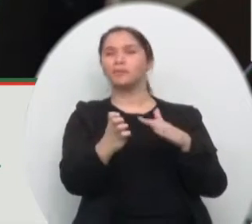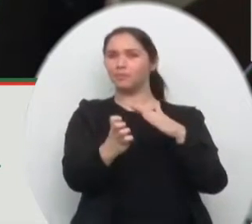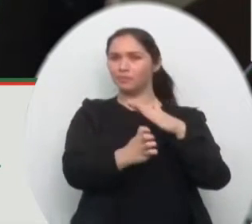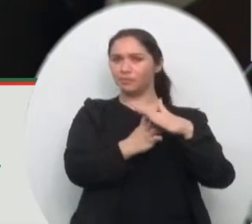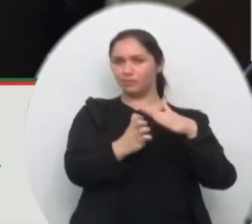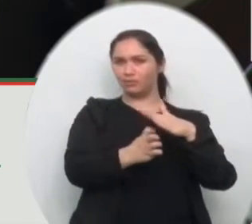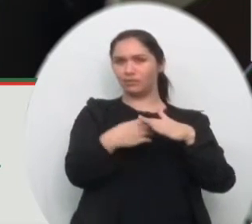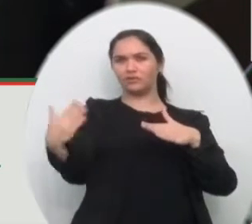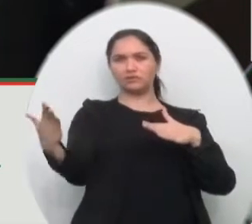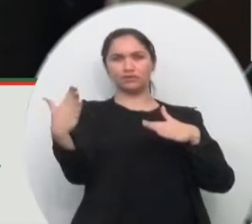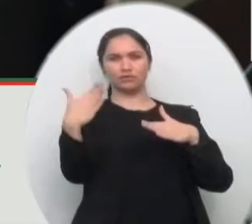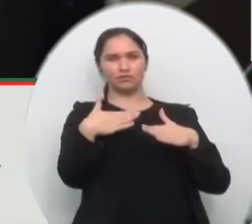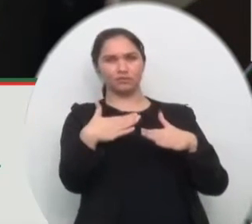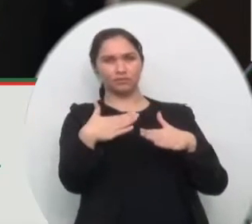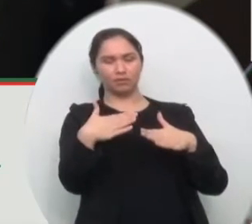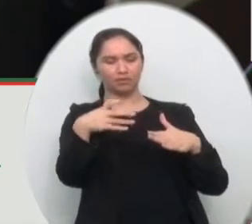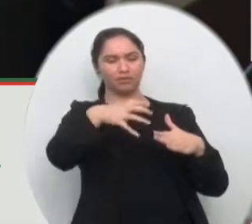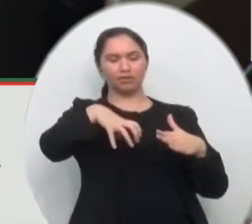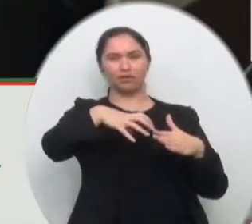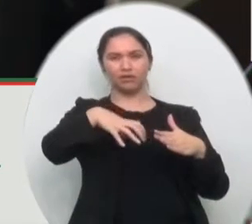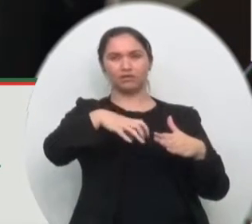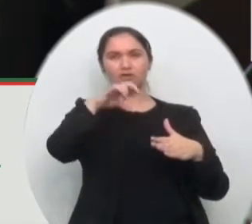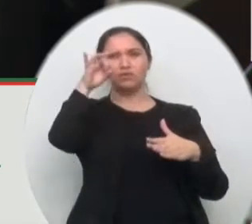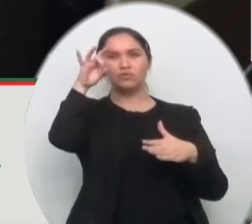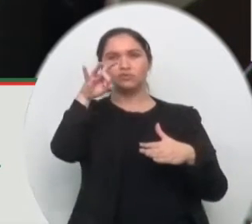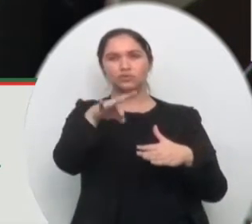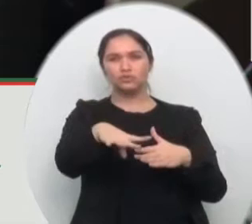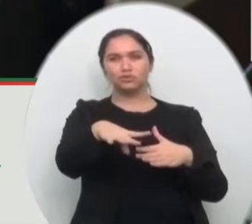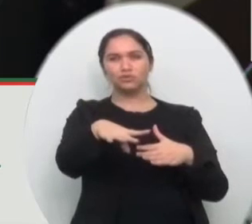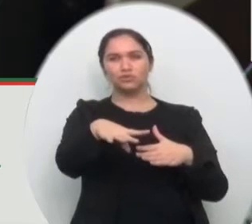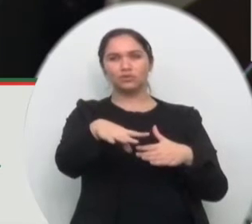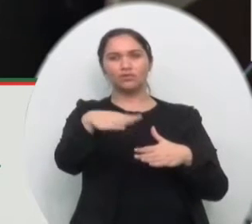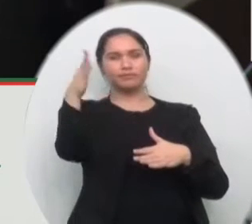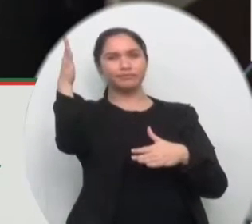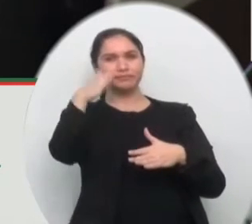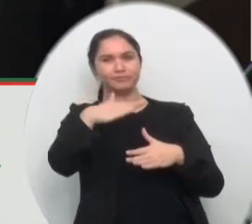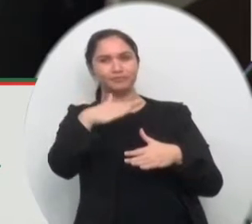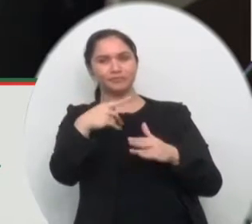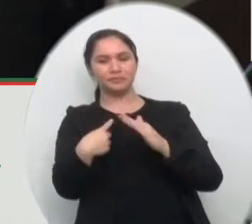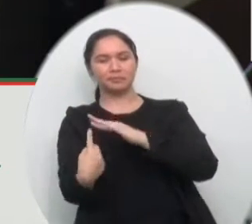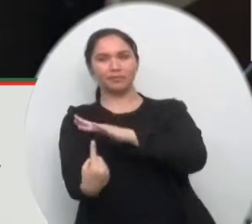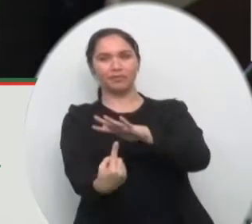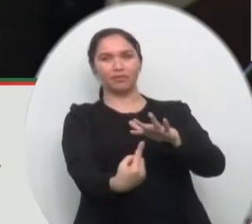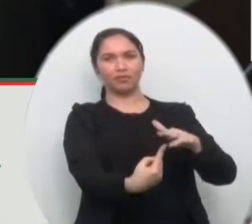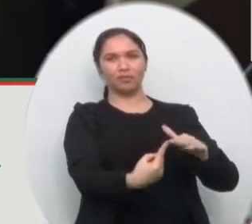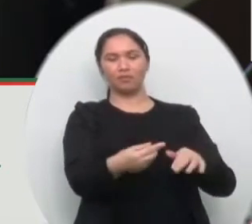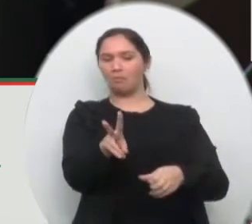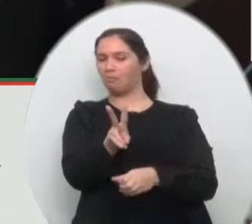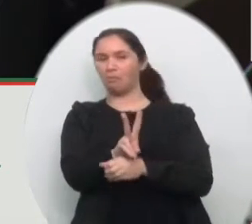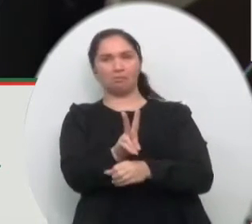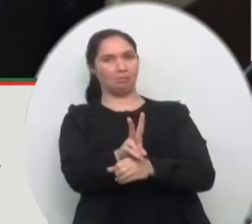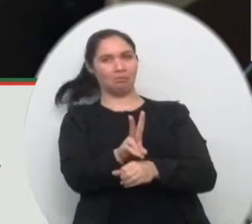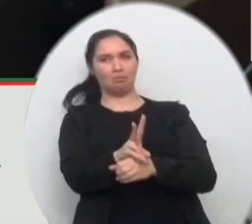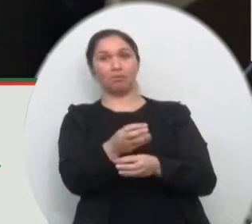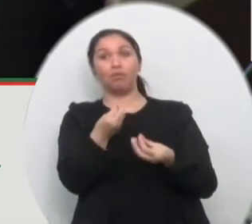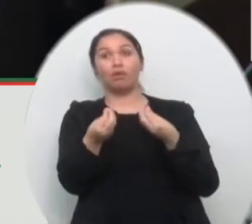está na nossa região gerando todo esse transtorno, não pode passar em